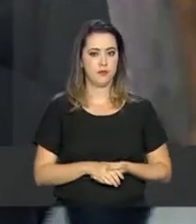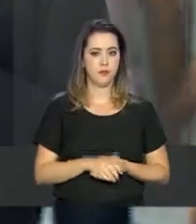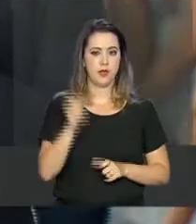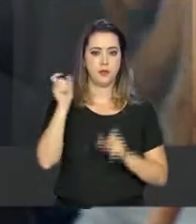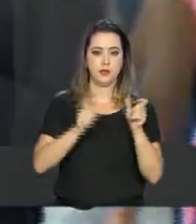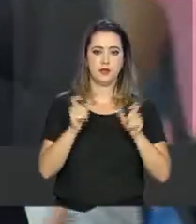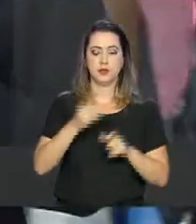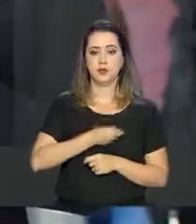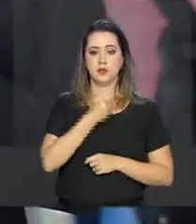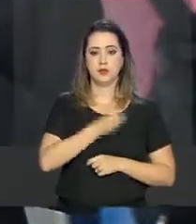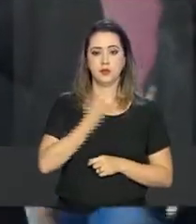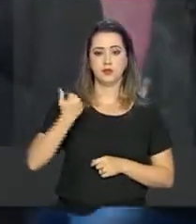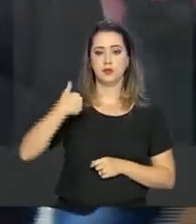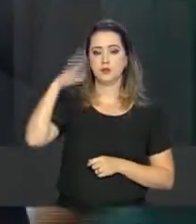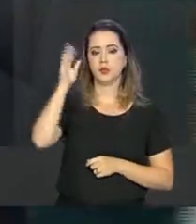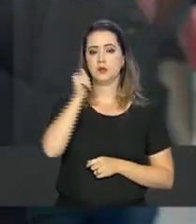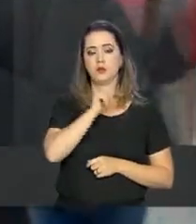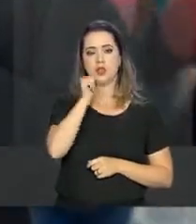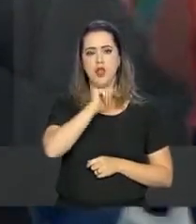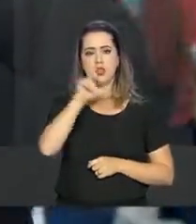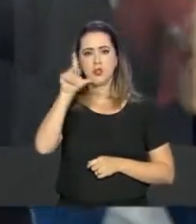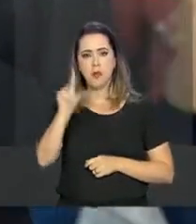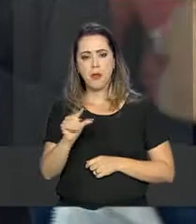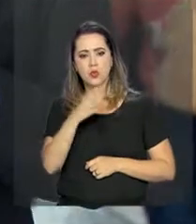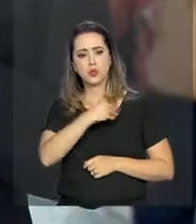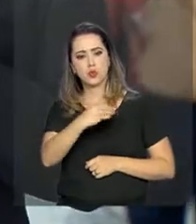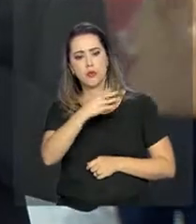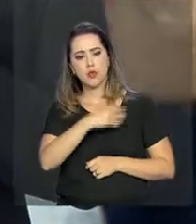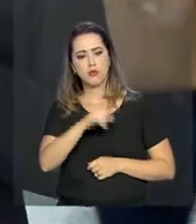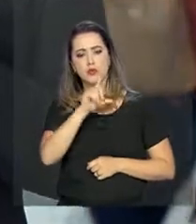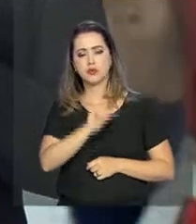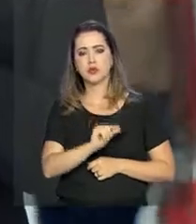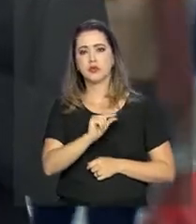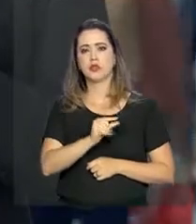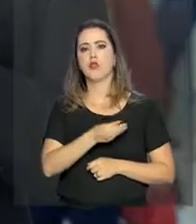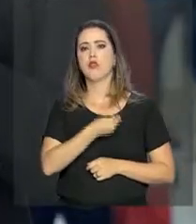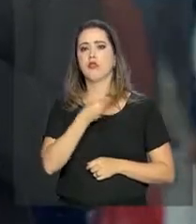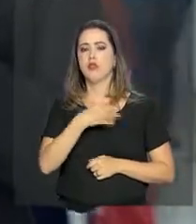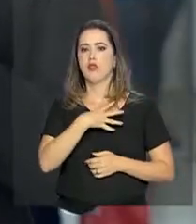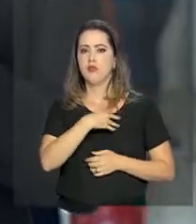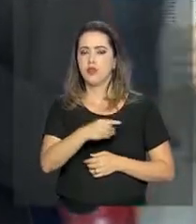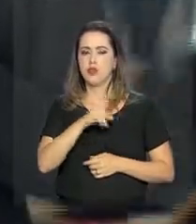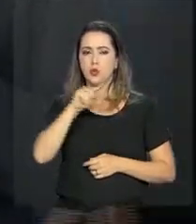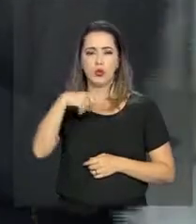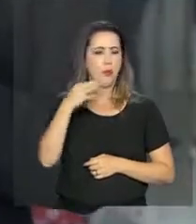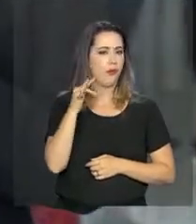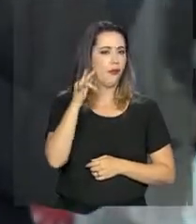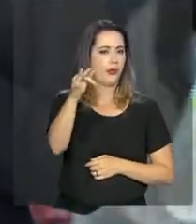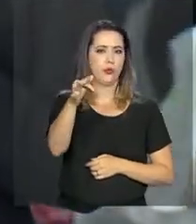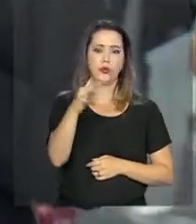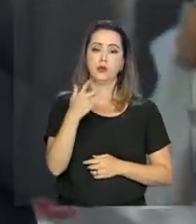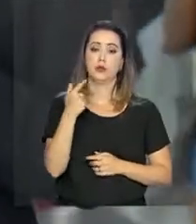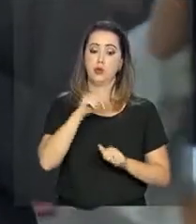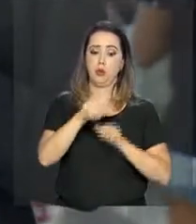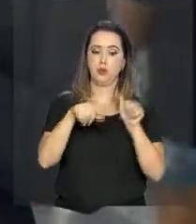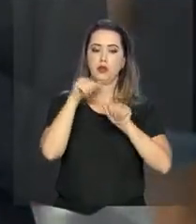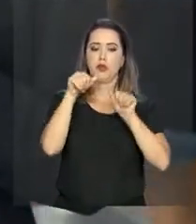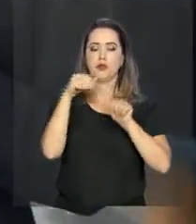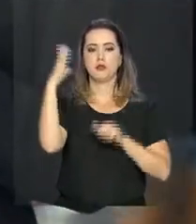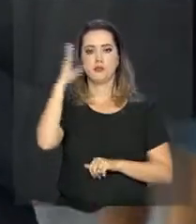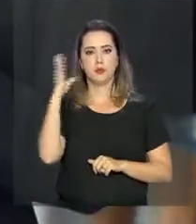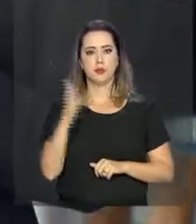mulheres tendo menos filhos e dando à luz mais tarde uma mudança no perfil da população brasileira até